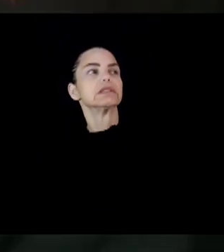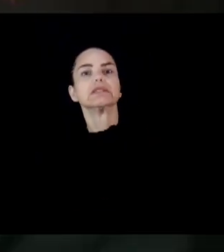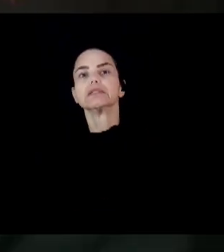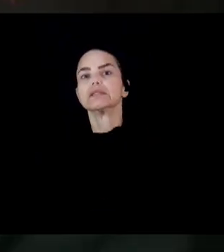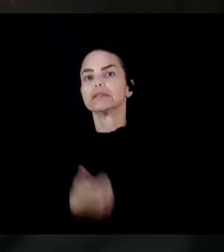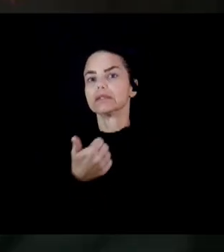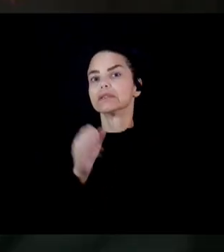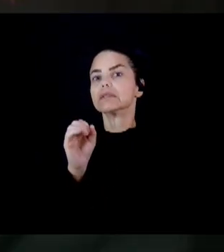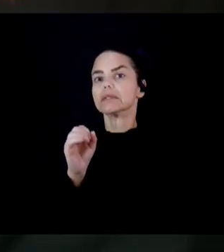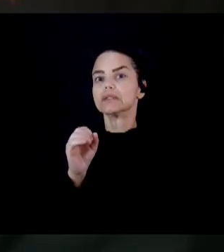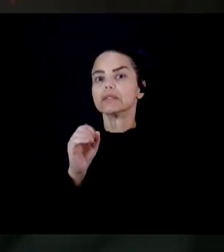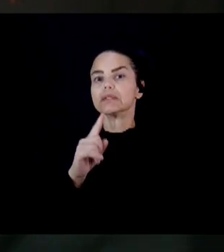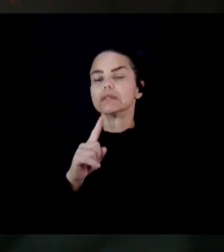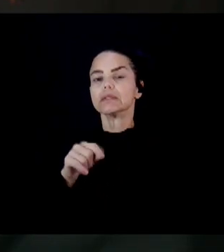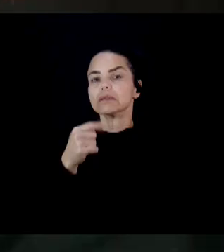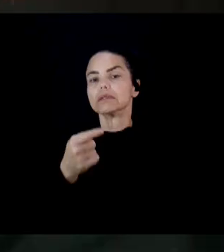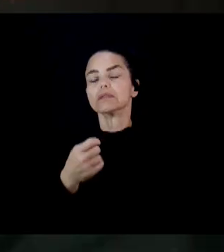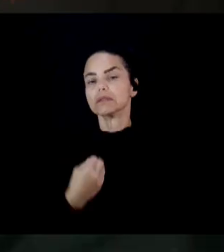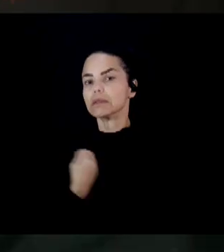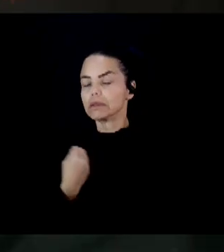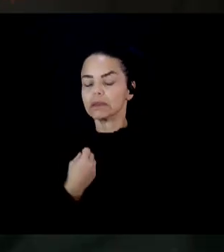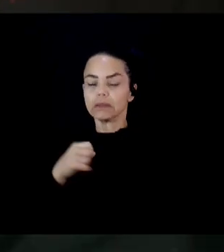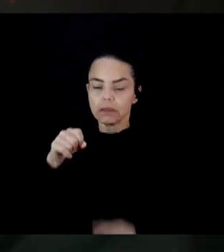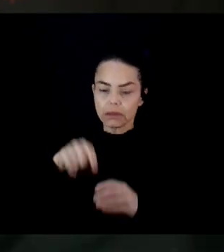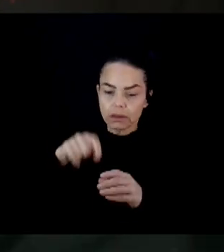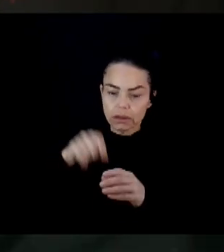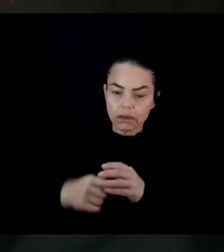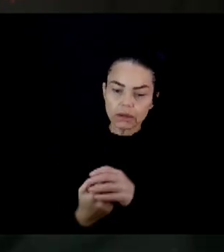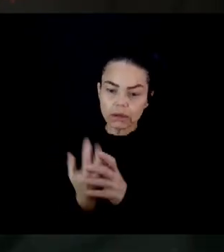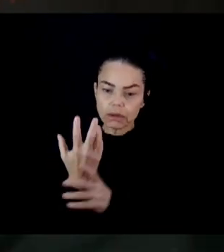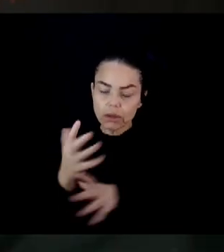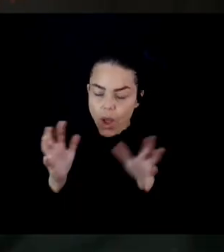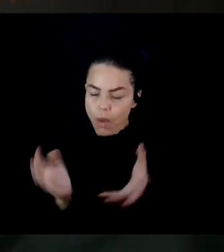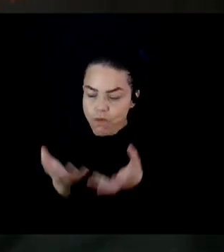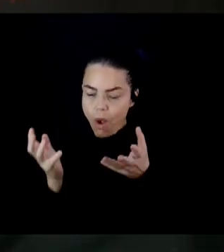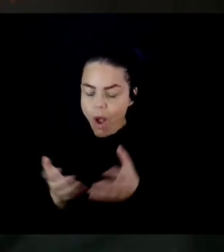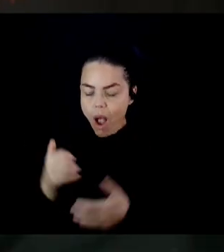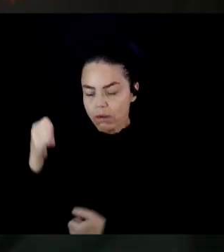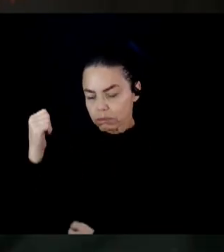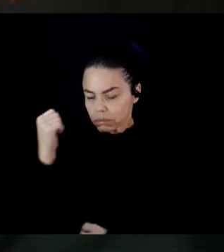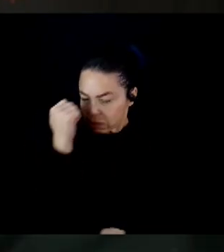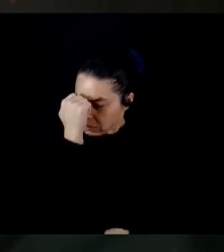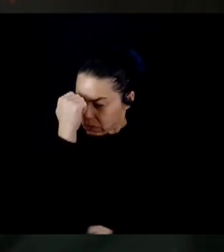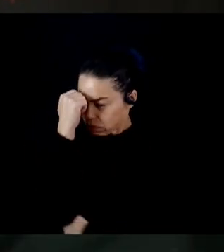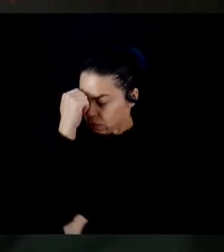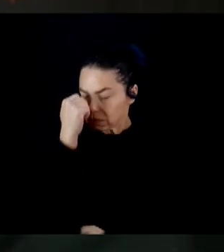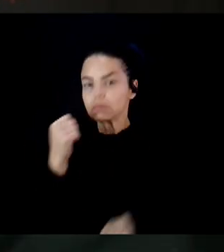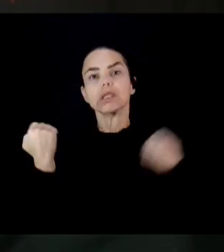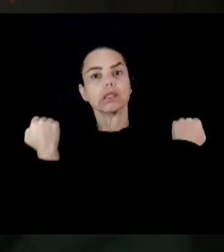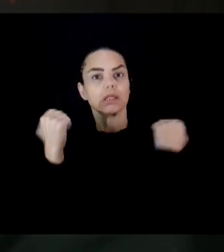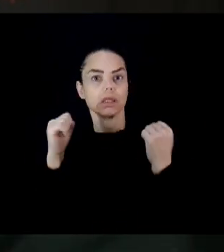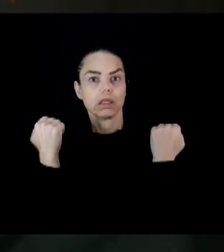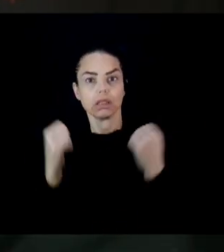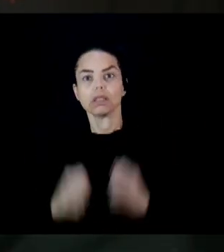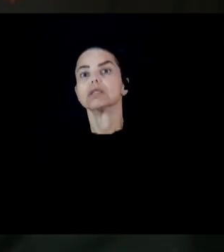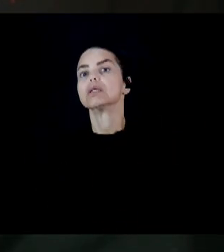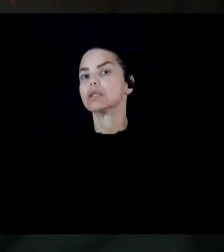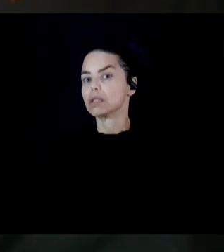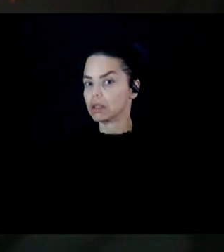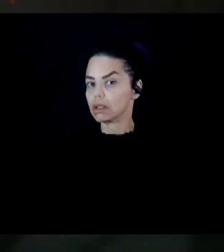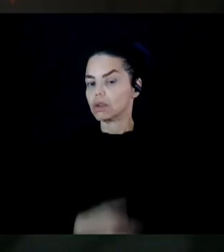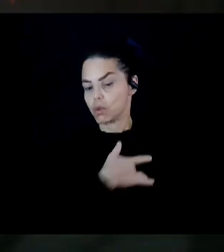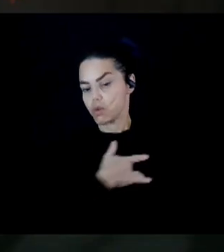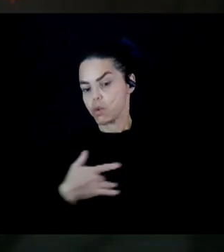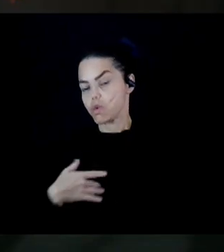mais, convivendo, plantando, colhendo, dançando, fazendo exercício, e com uma saúde,